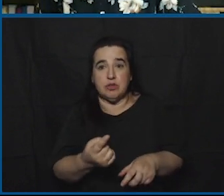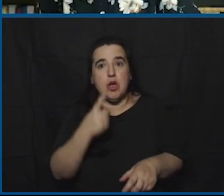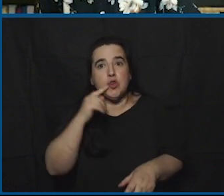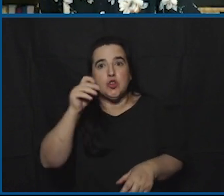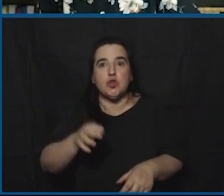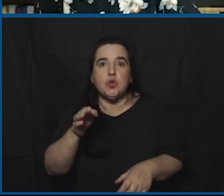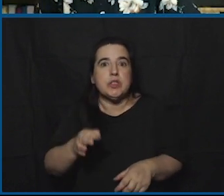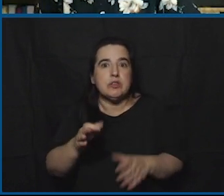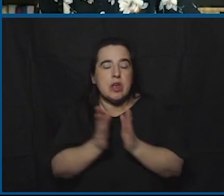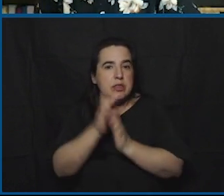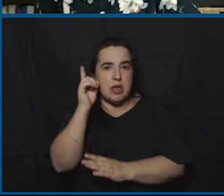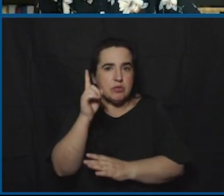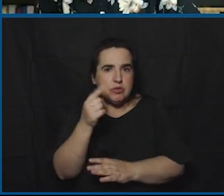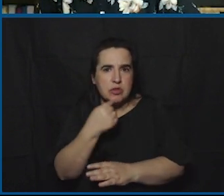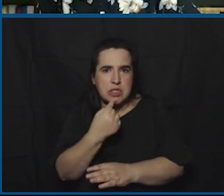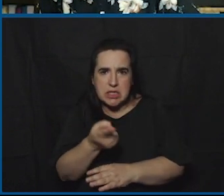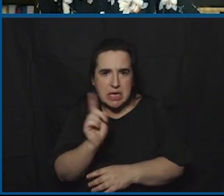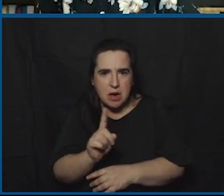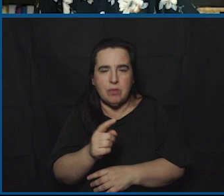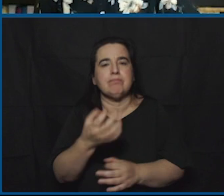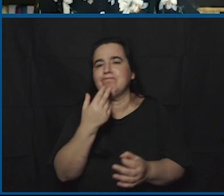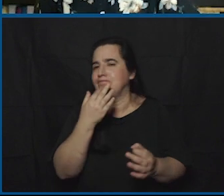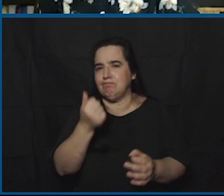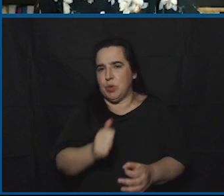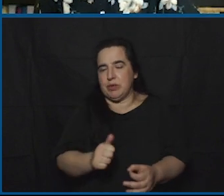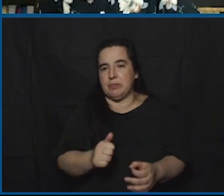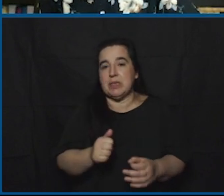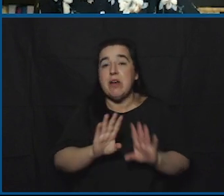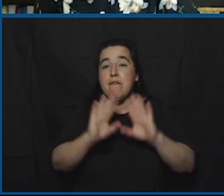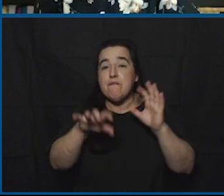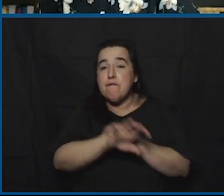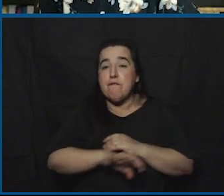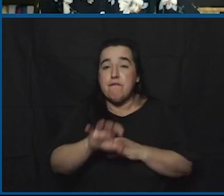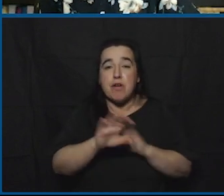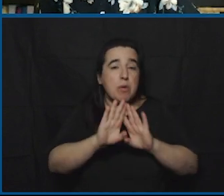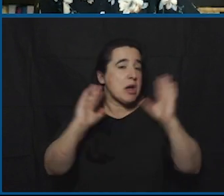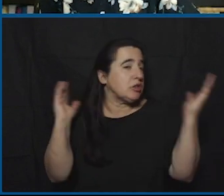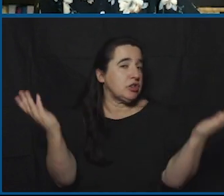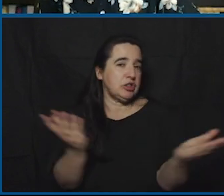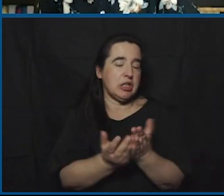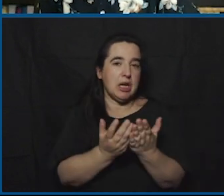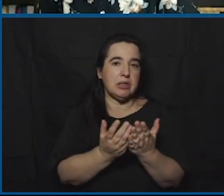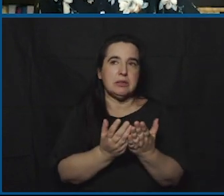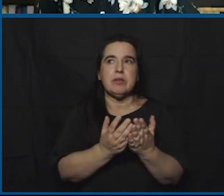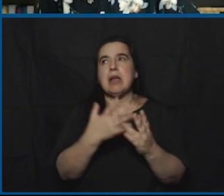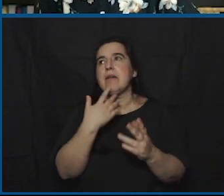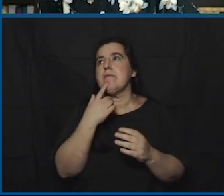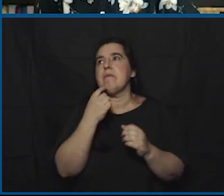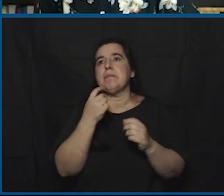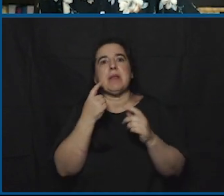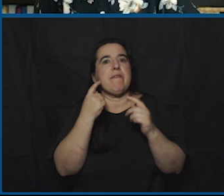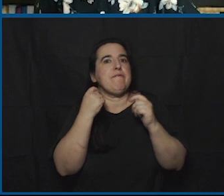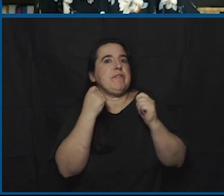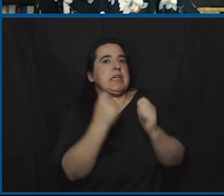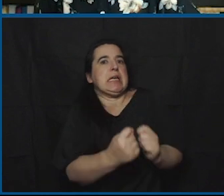são juízos de Deus. Mas, de uma maneira geral, não se refere de maneira nenhuma a uma questão de vingança,